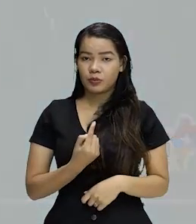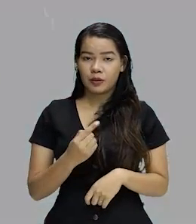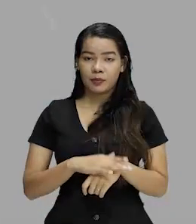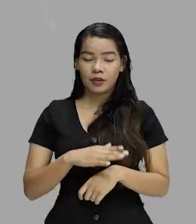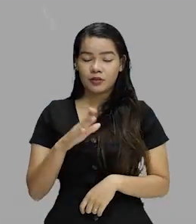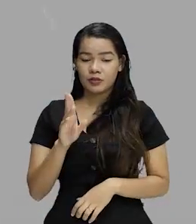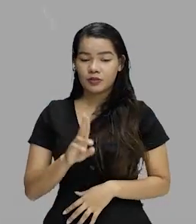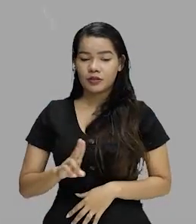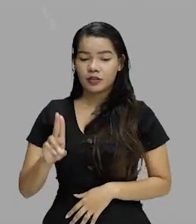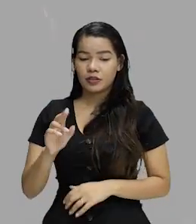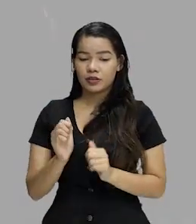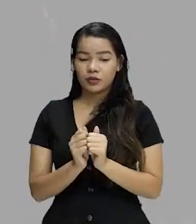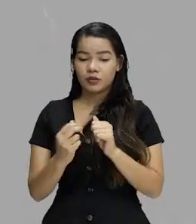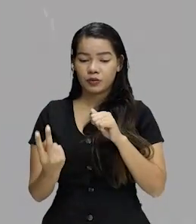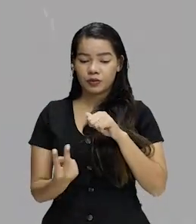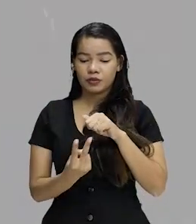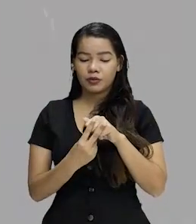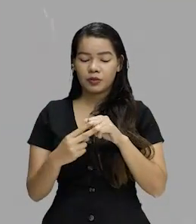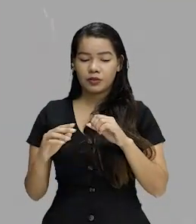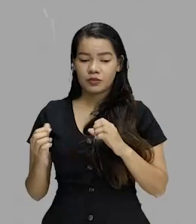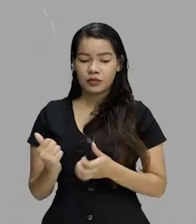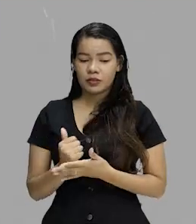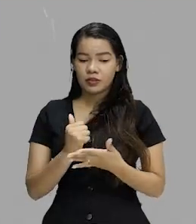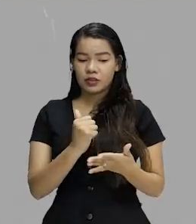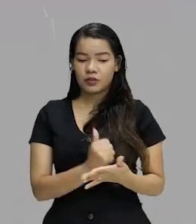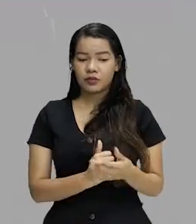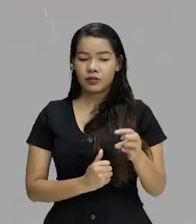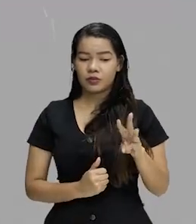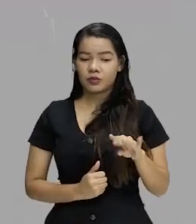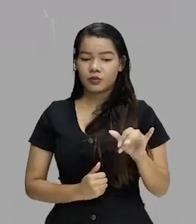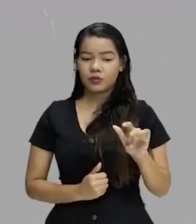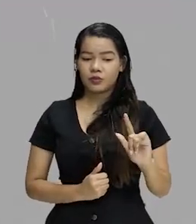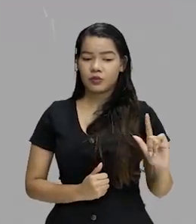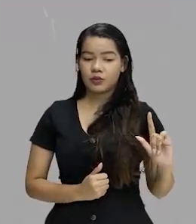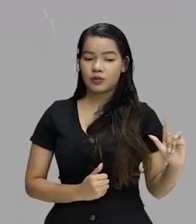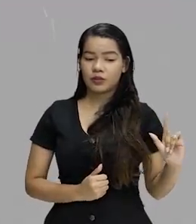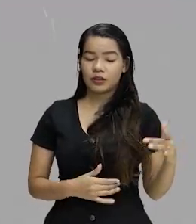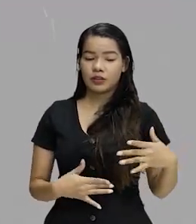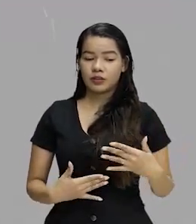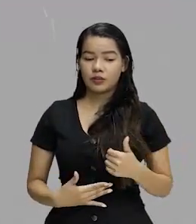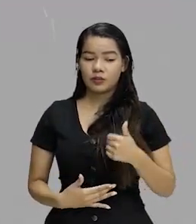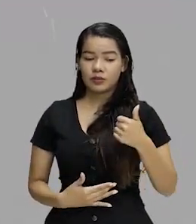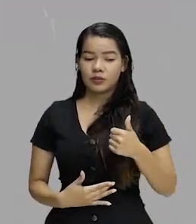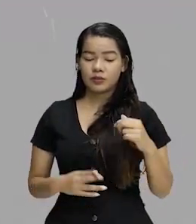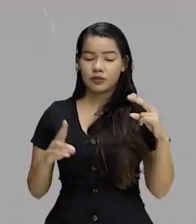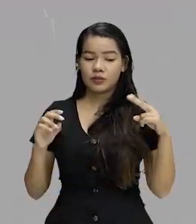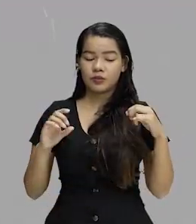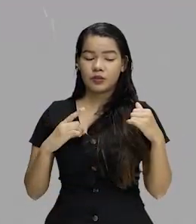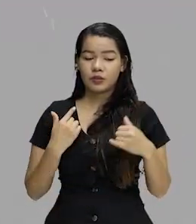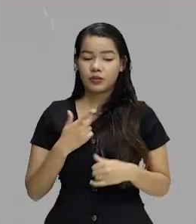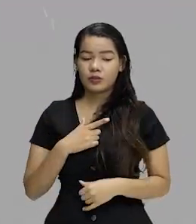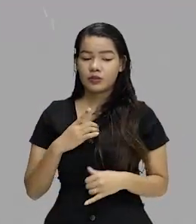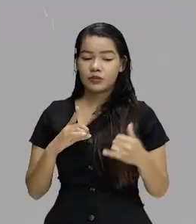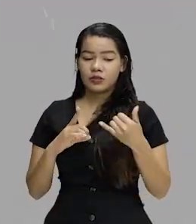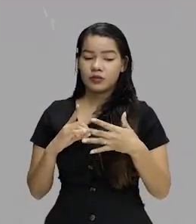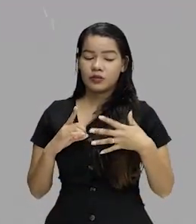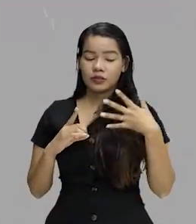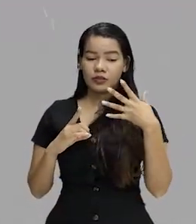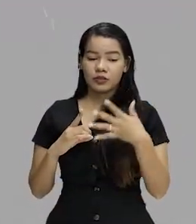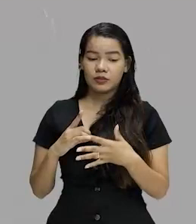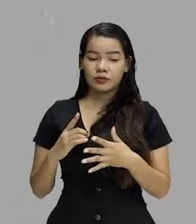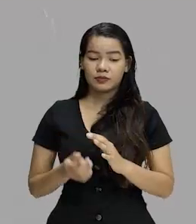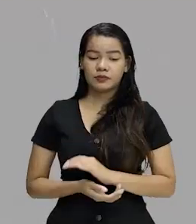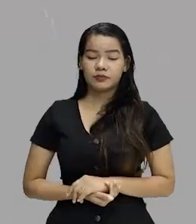utilizadas, é com o verbo auxiliar will. Então, vamos lá. Primeiro, sobre a nossa definição. Simple future